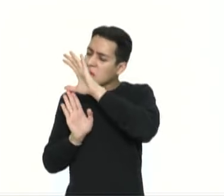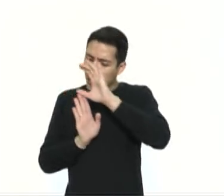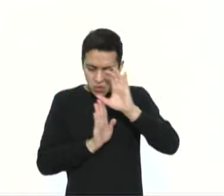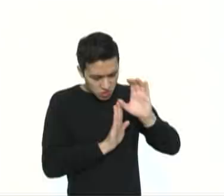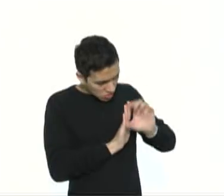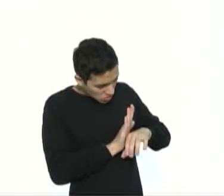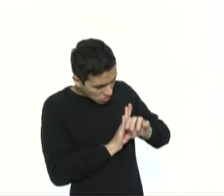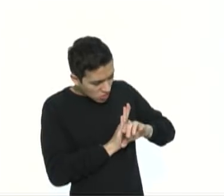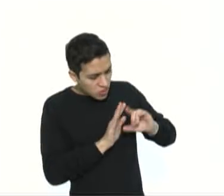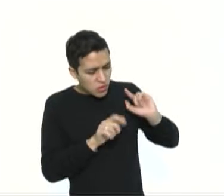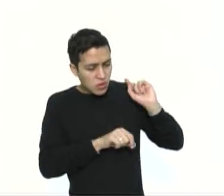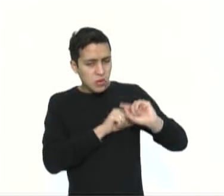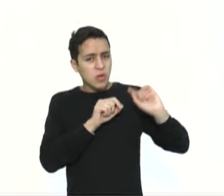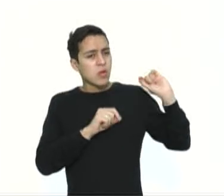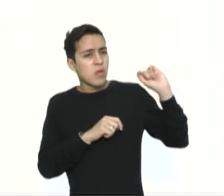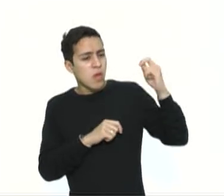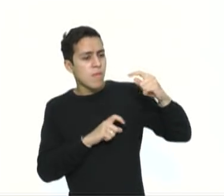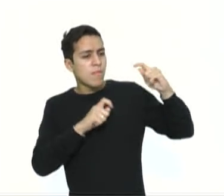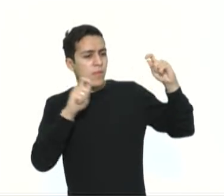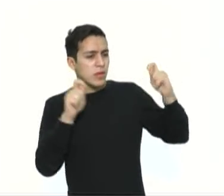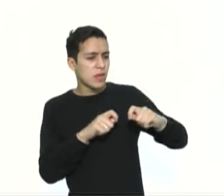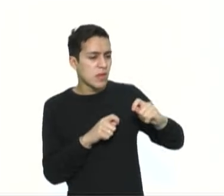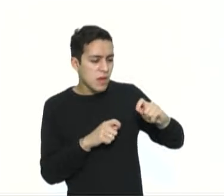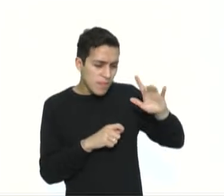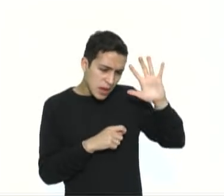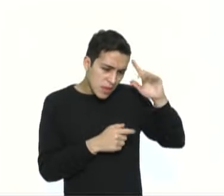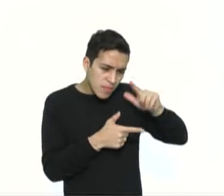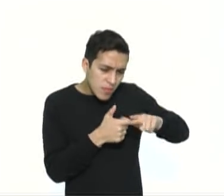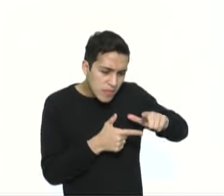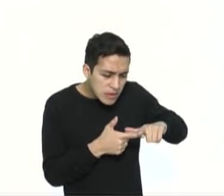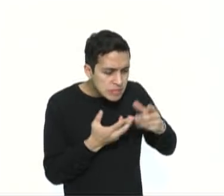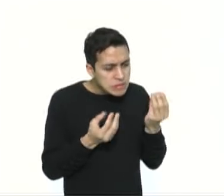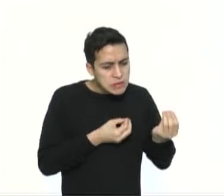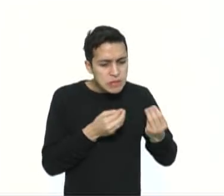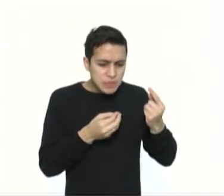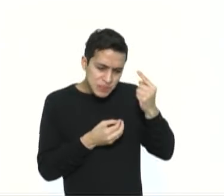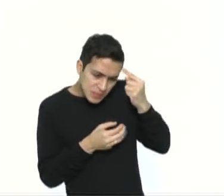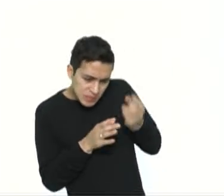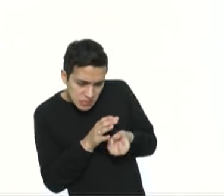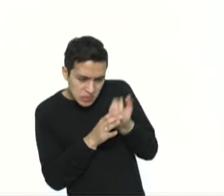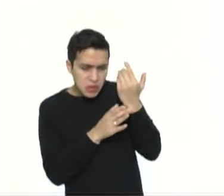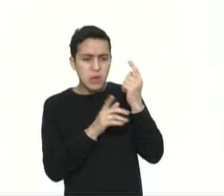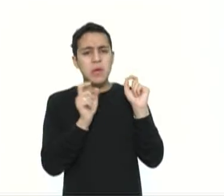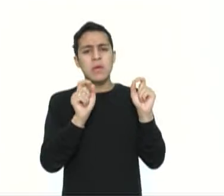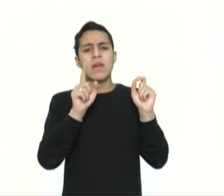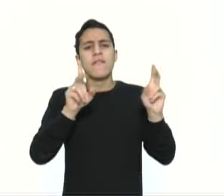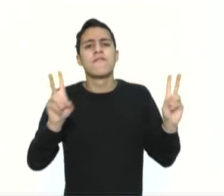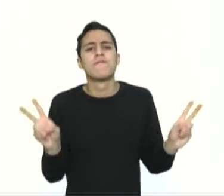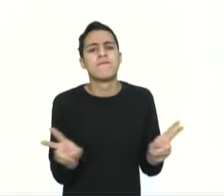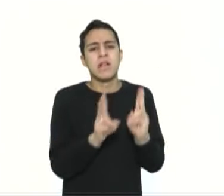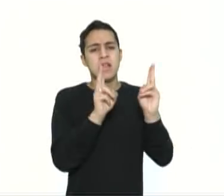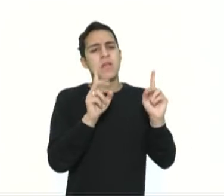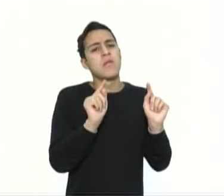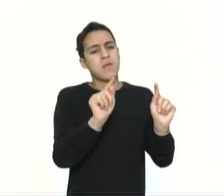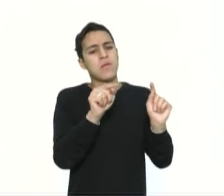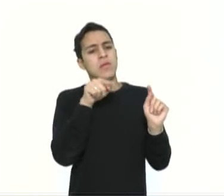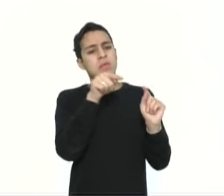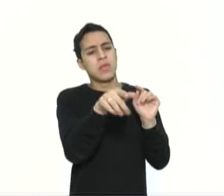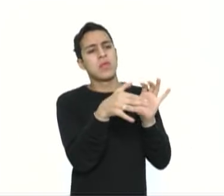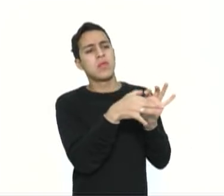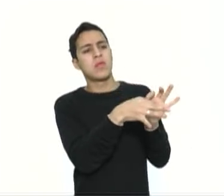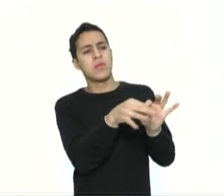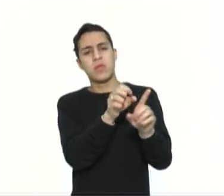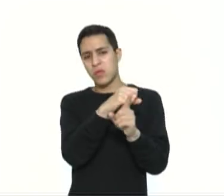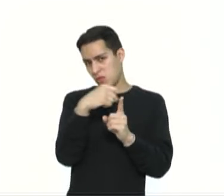como potencial para resolver problemas e para criar aquilo que é valorizado em determinado